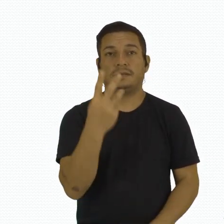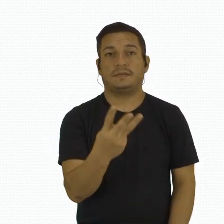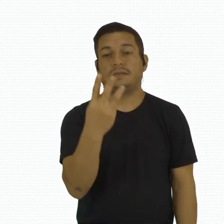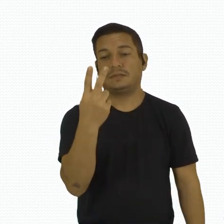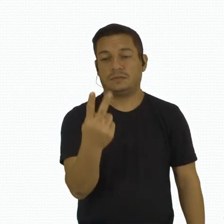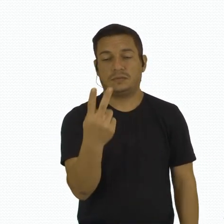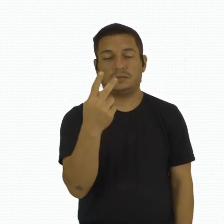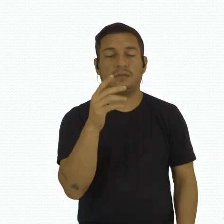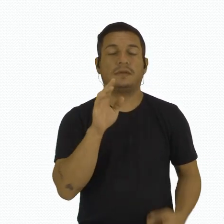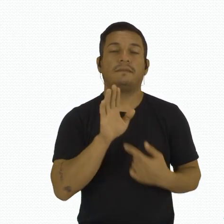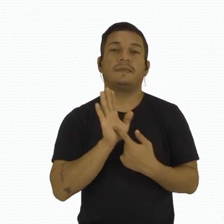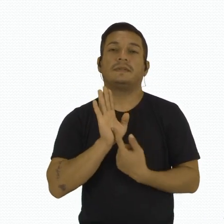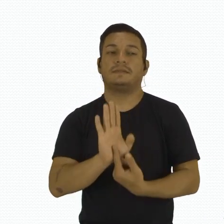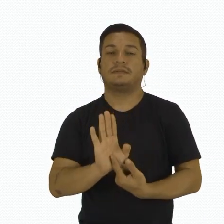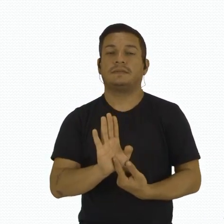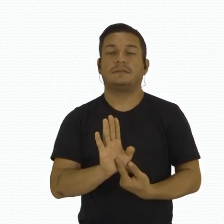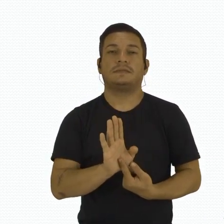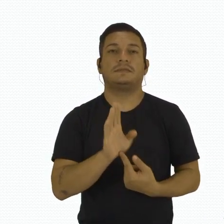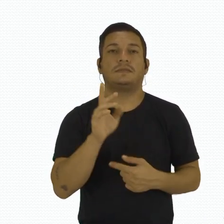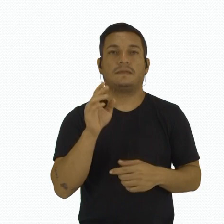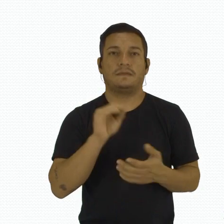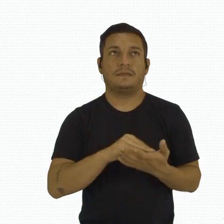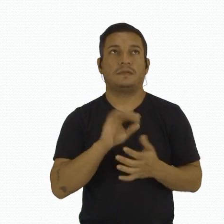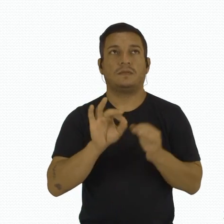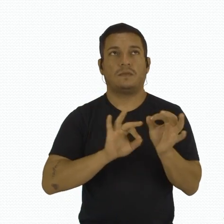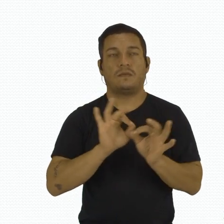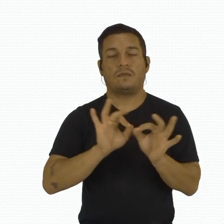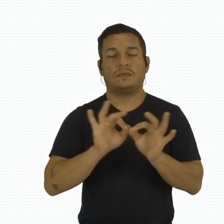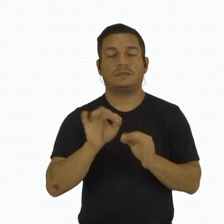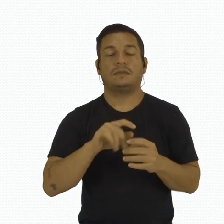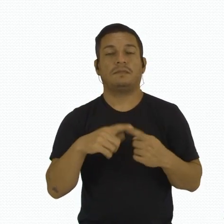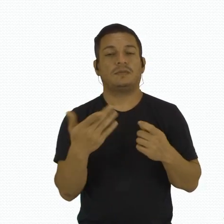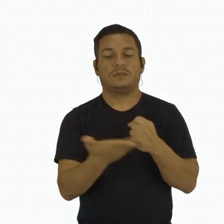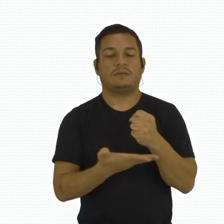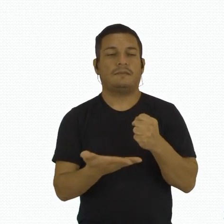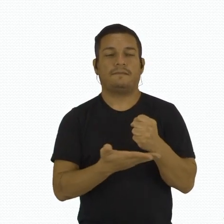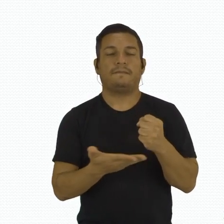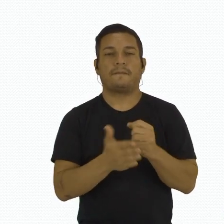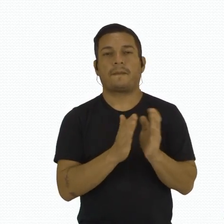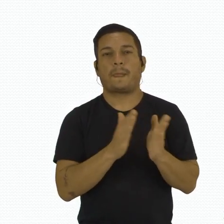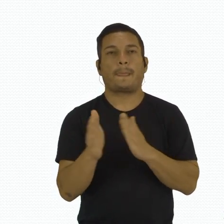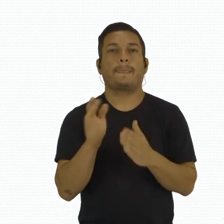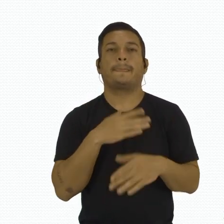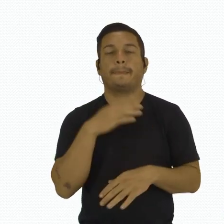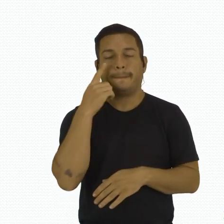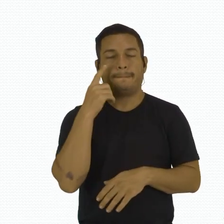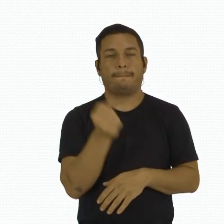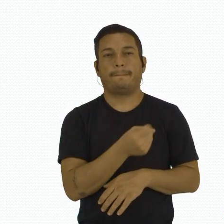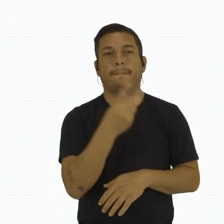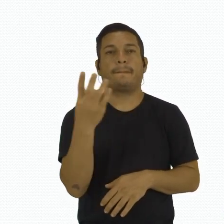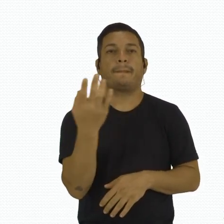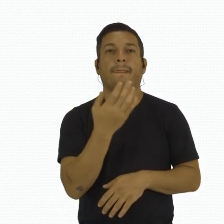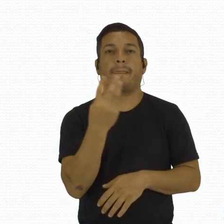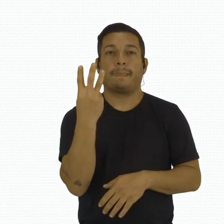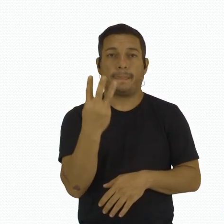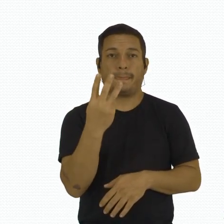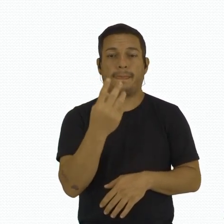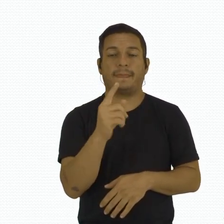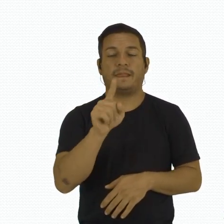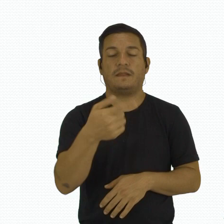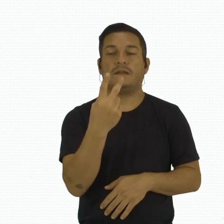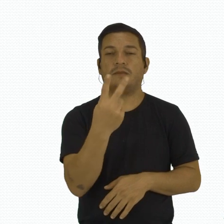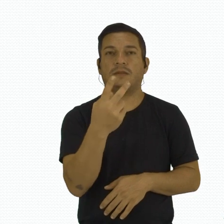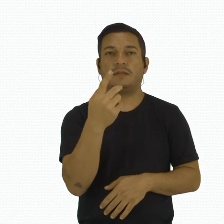estar aparecendo ali meio que ordenadamente, mas você não tem um padrão organizado. Ó. Repare que a quantidade de 3, após cada 2,